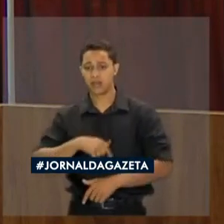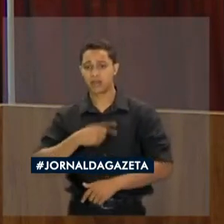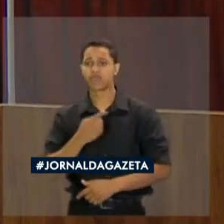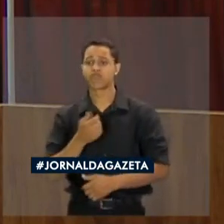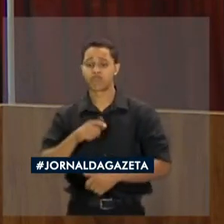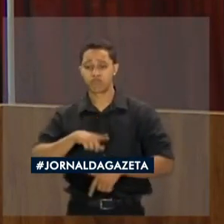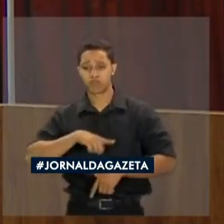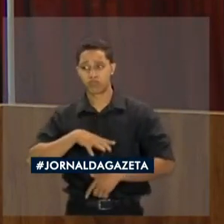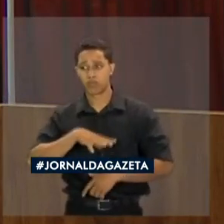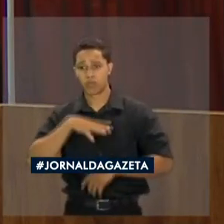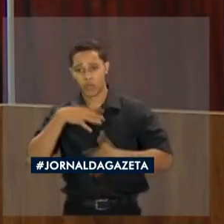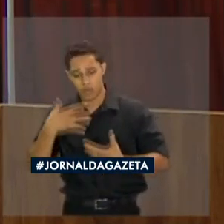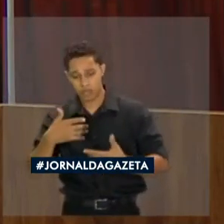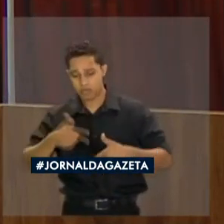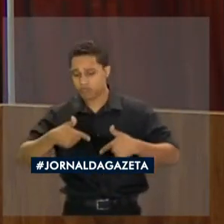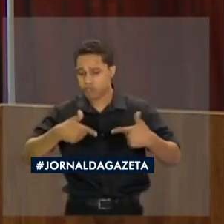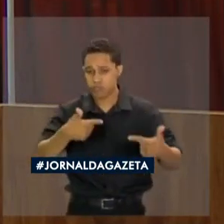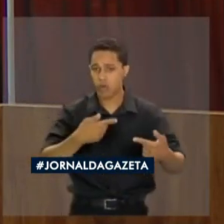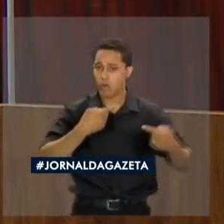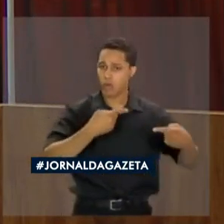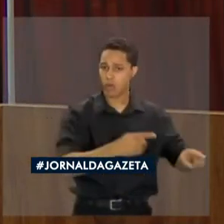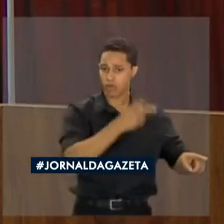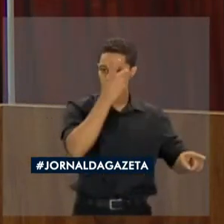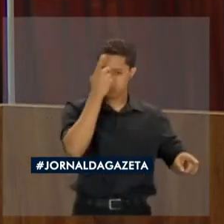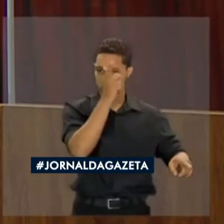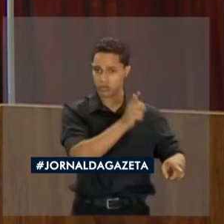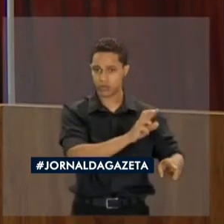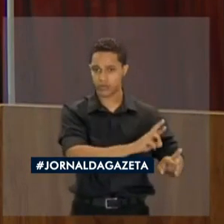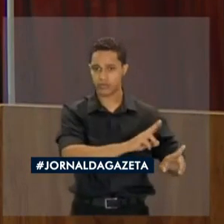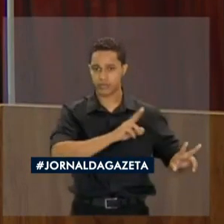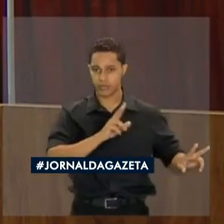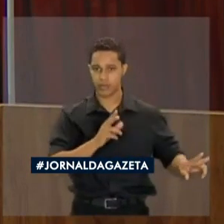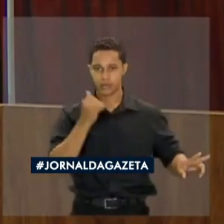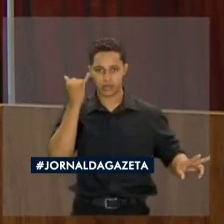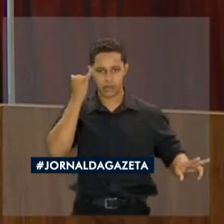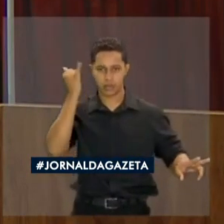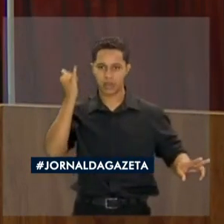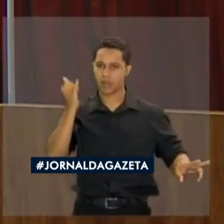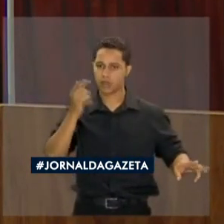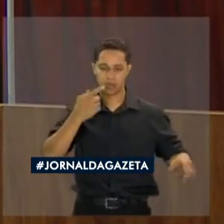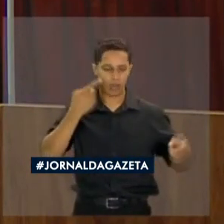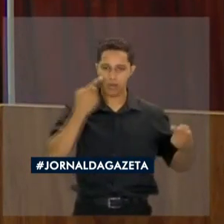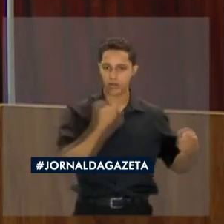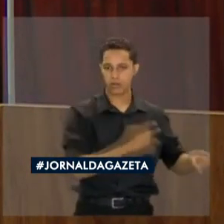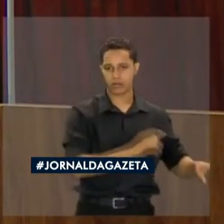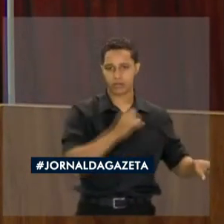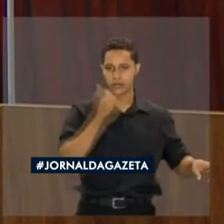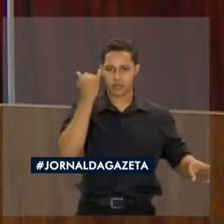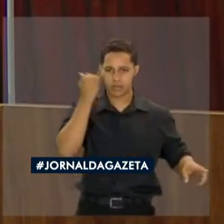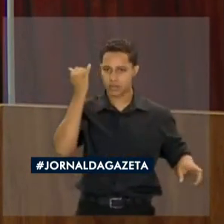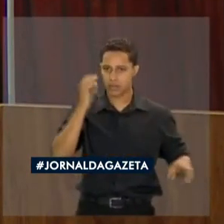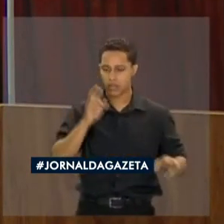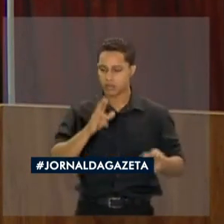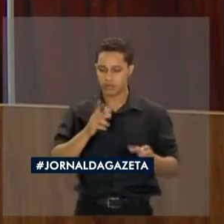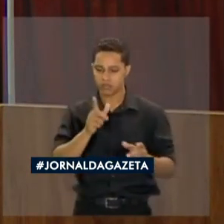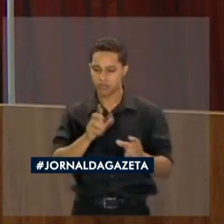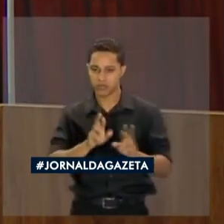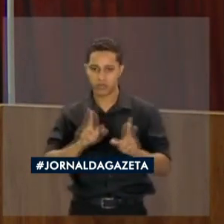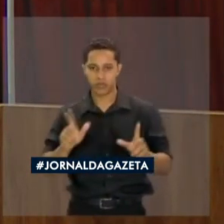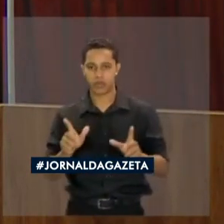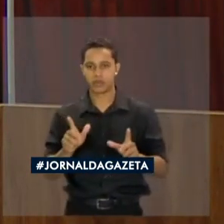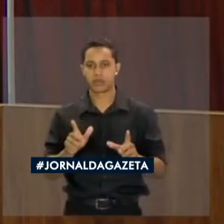combater aqueles que são contrários aos ideais constitucionais, são contrários aos ideais